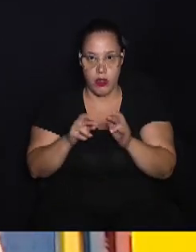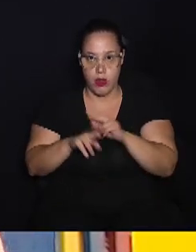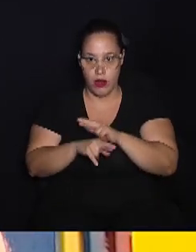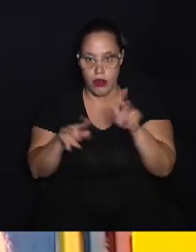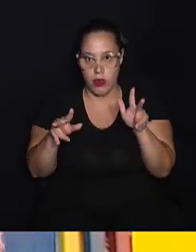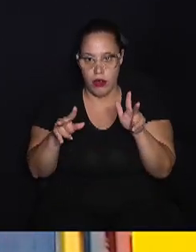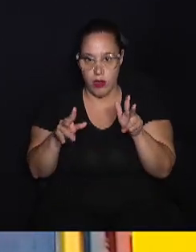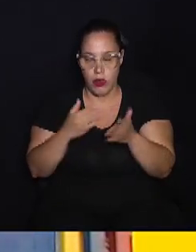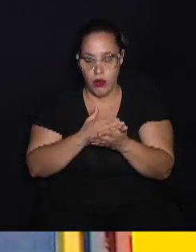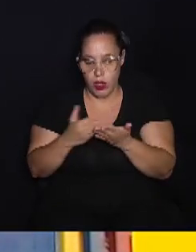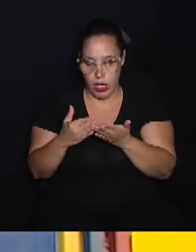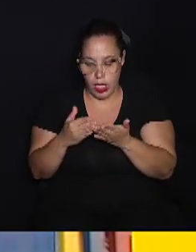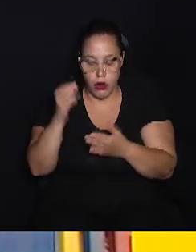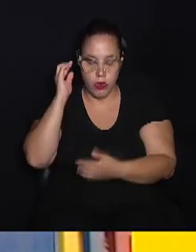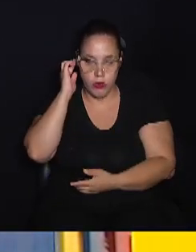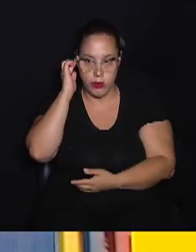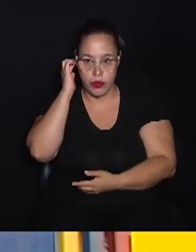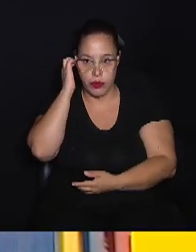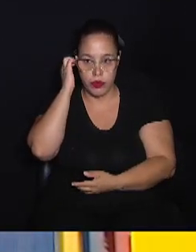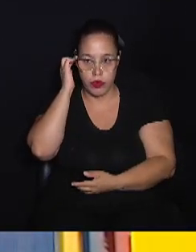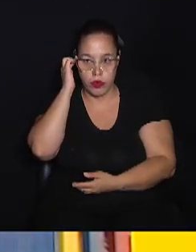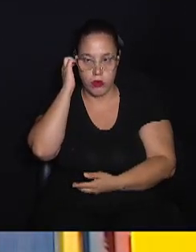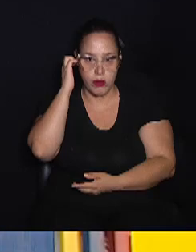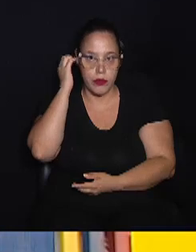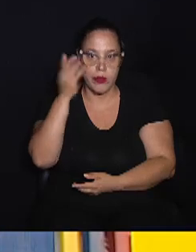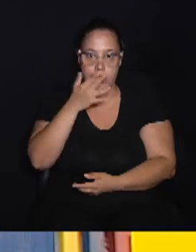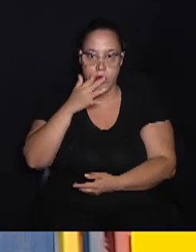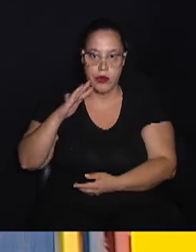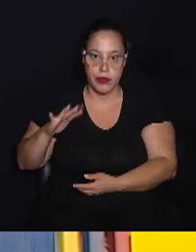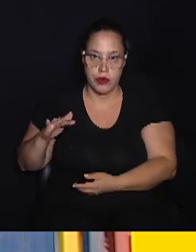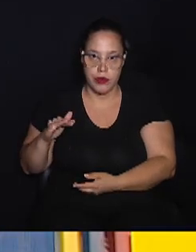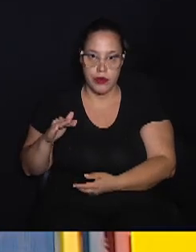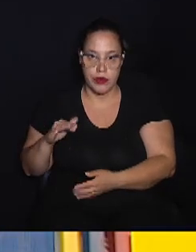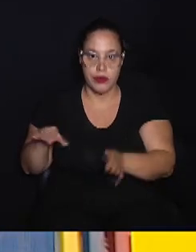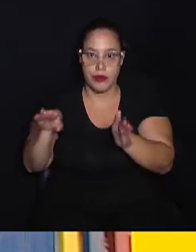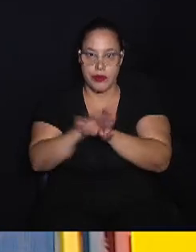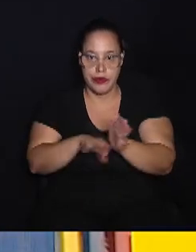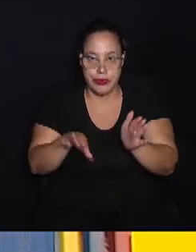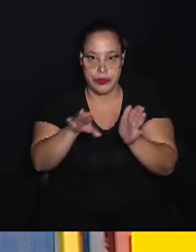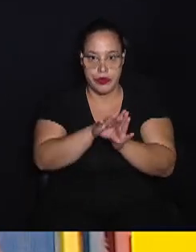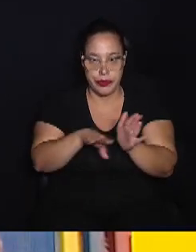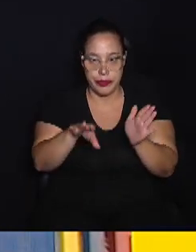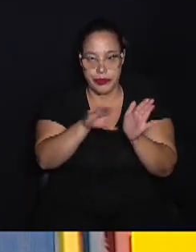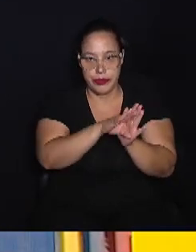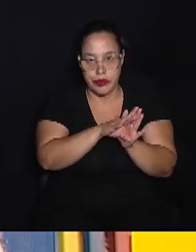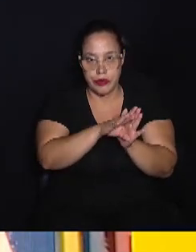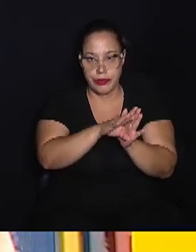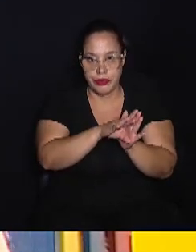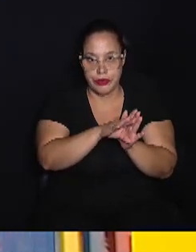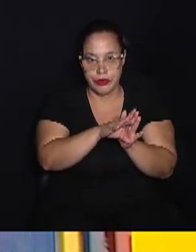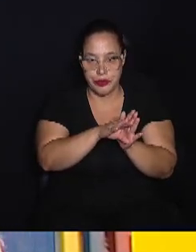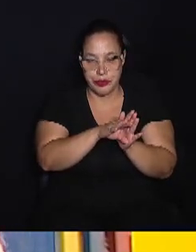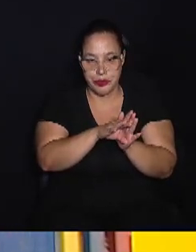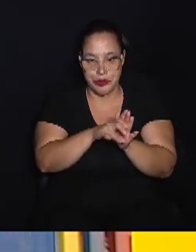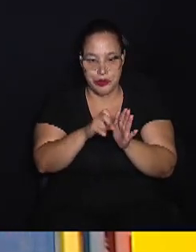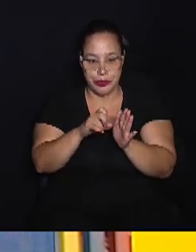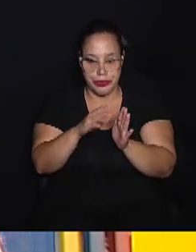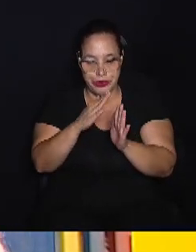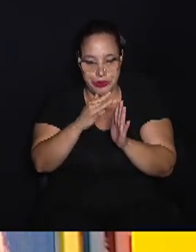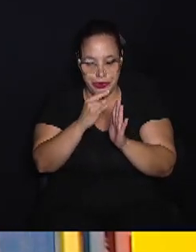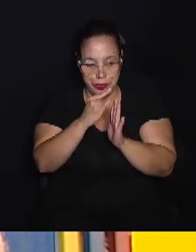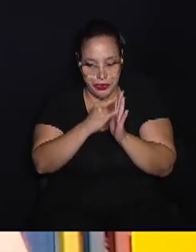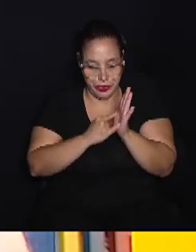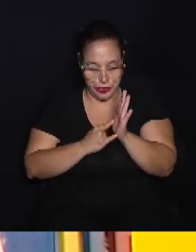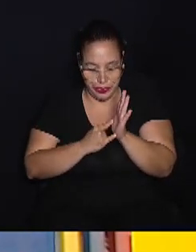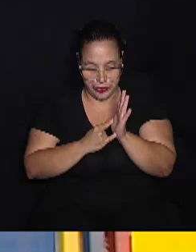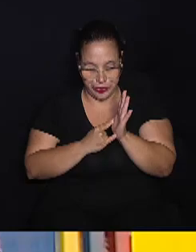do cadastro inicial no cadastro contínuo as crianças vão entrando na lista classificatória por ordem de chegada na lista né a partir